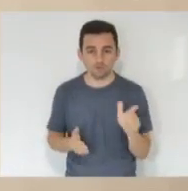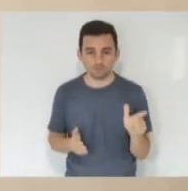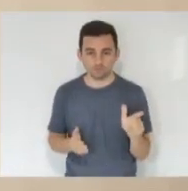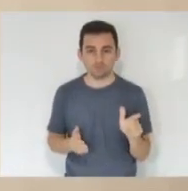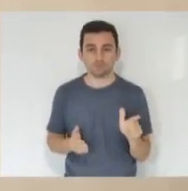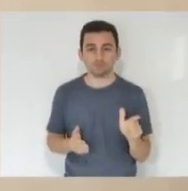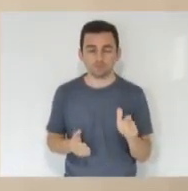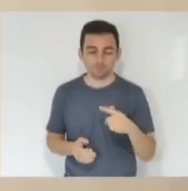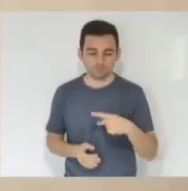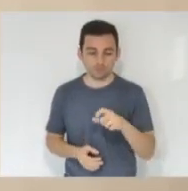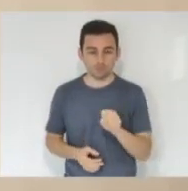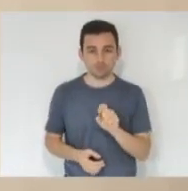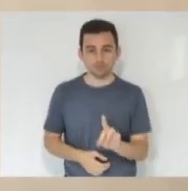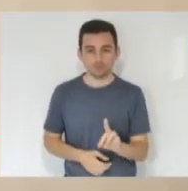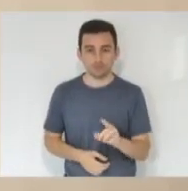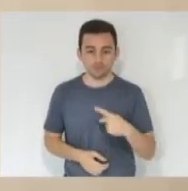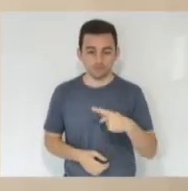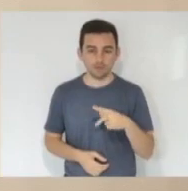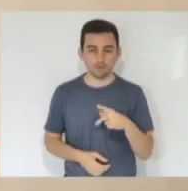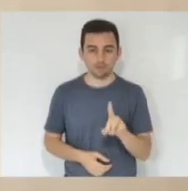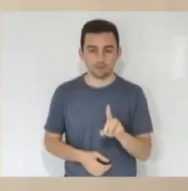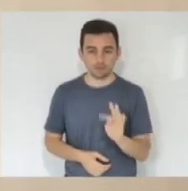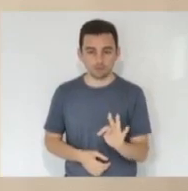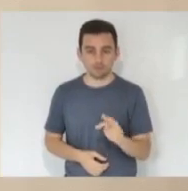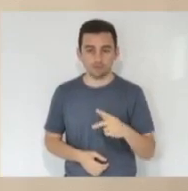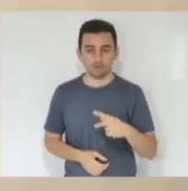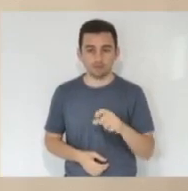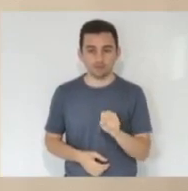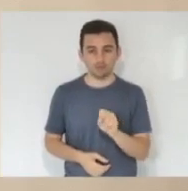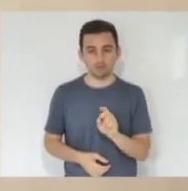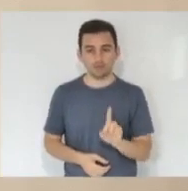Democrático, PSD, PDT, PSDB,